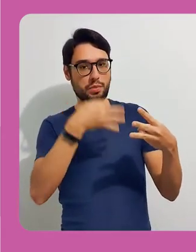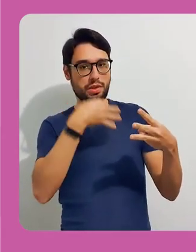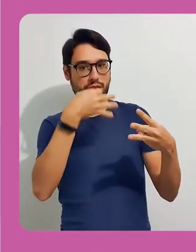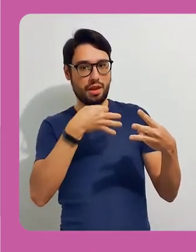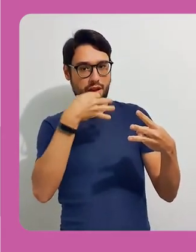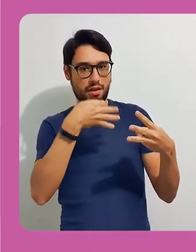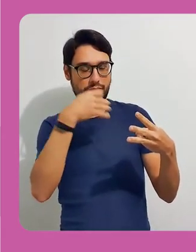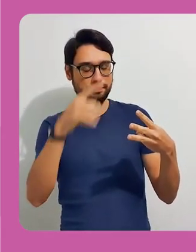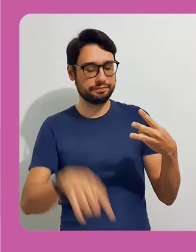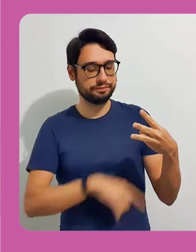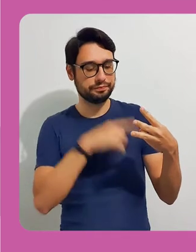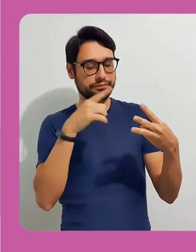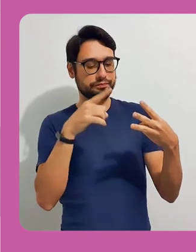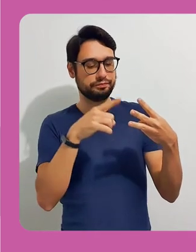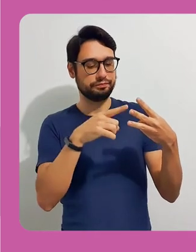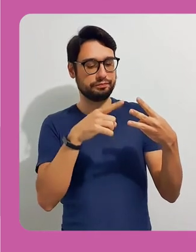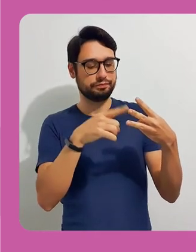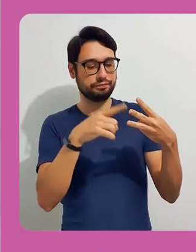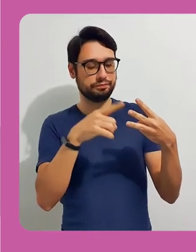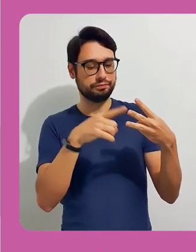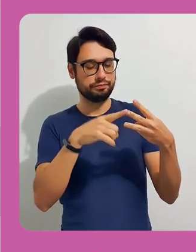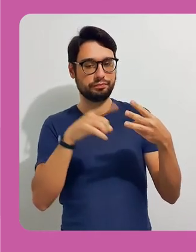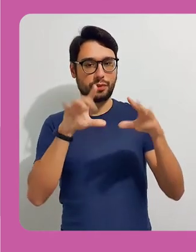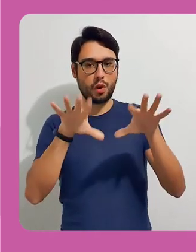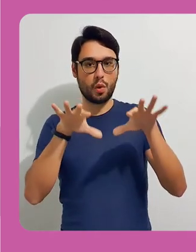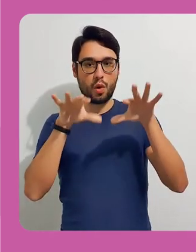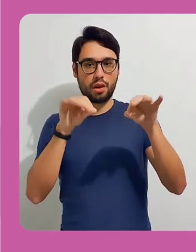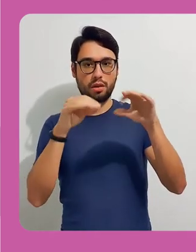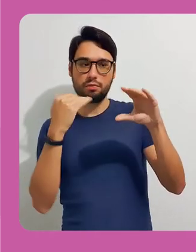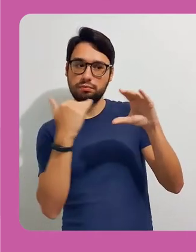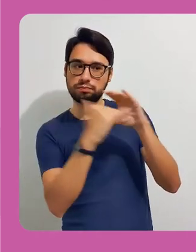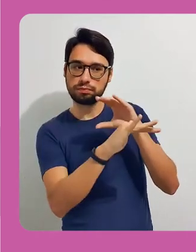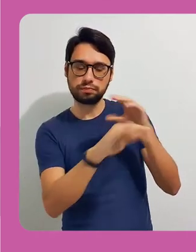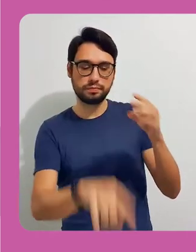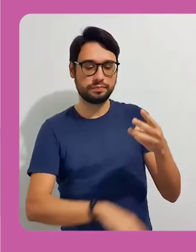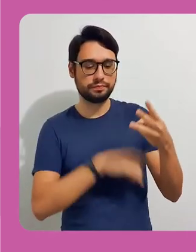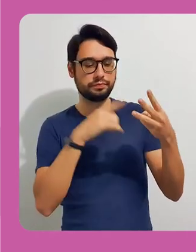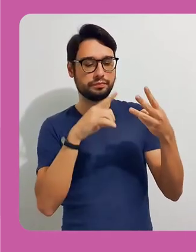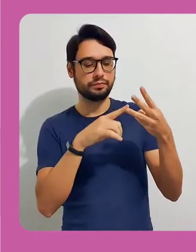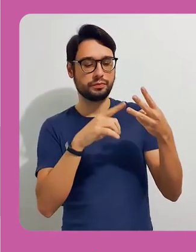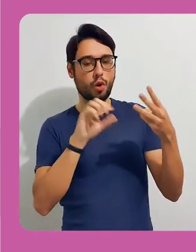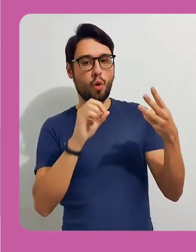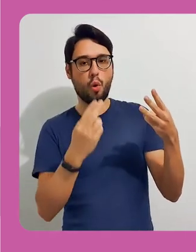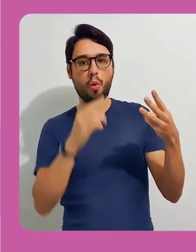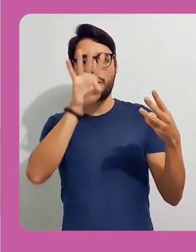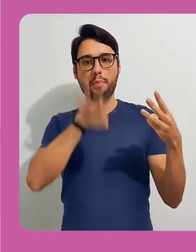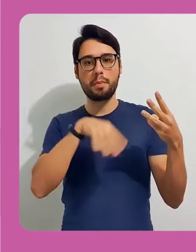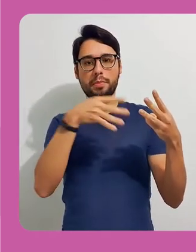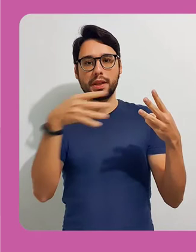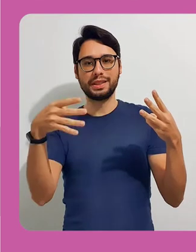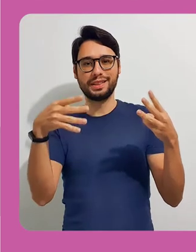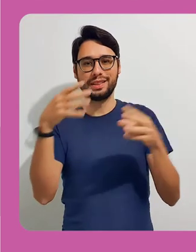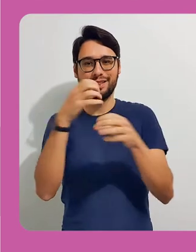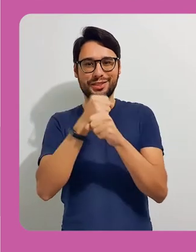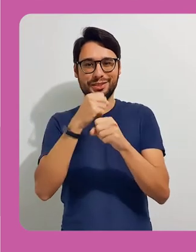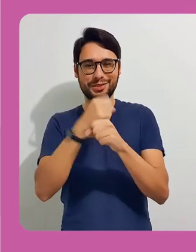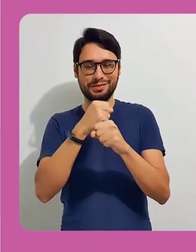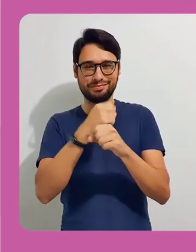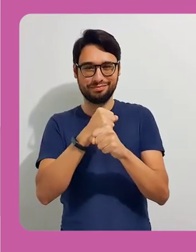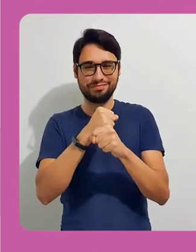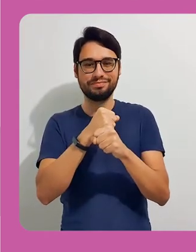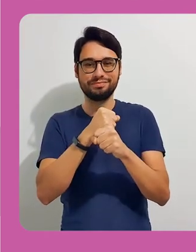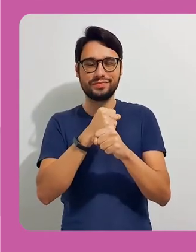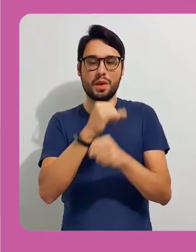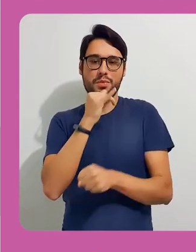ir aí aí são três tipos que é o comentário um texto online um arquivo então só